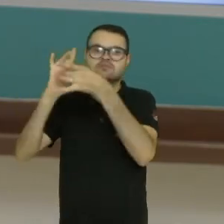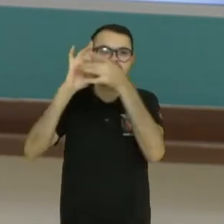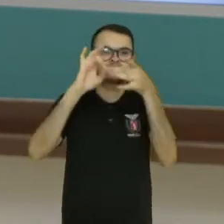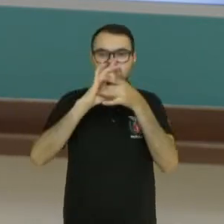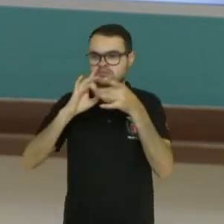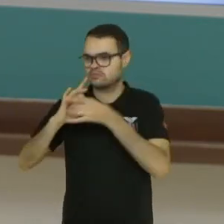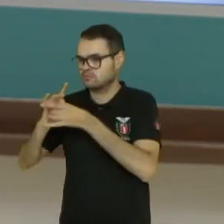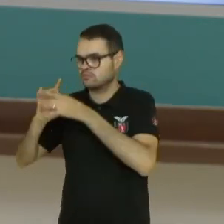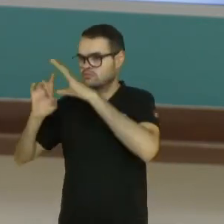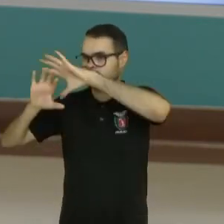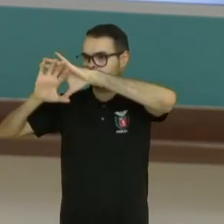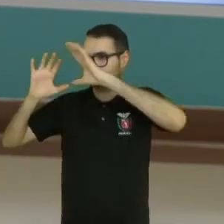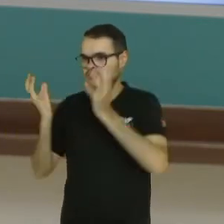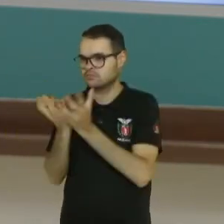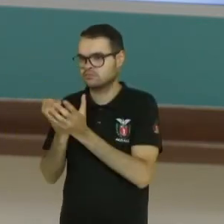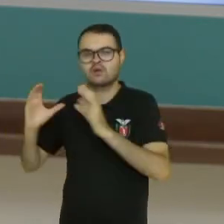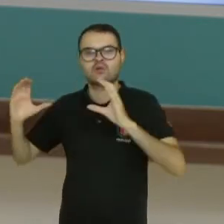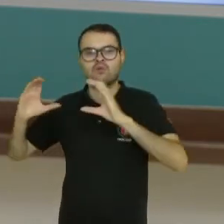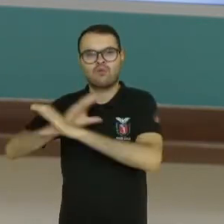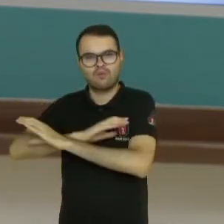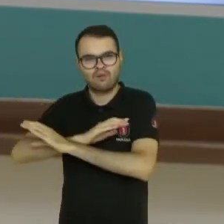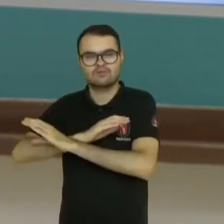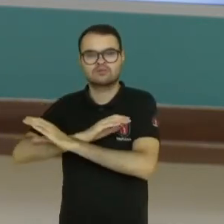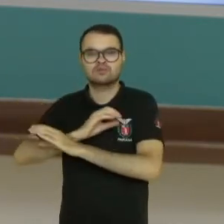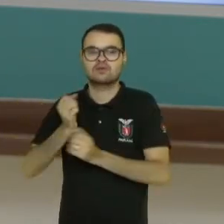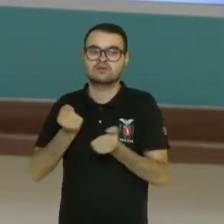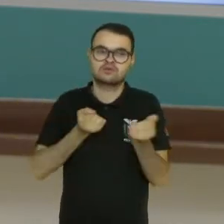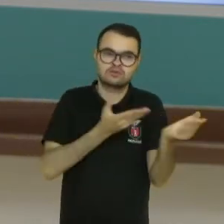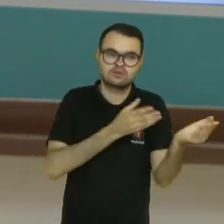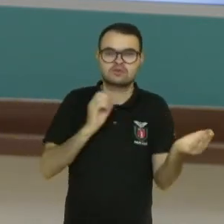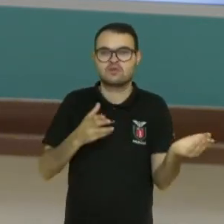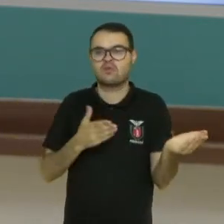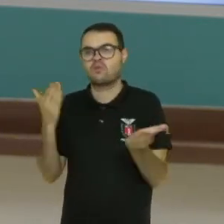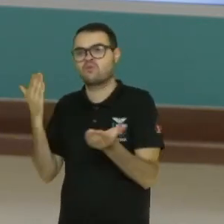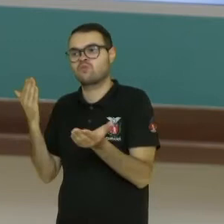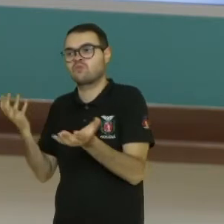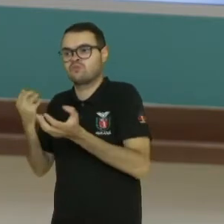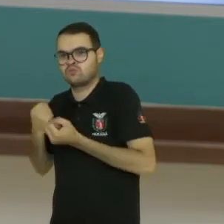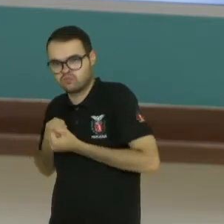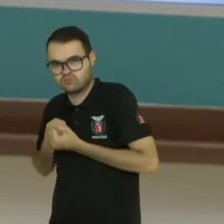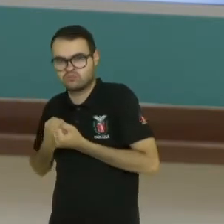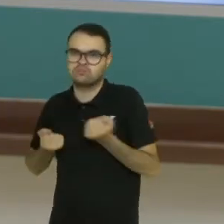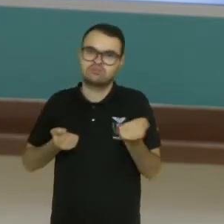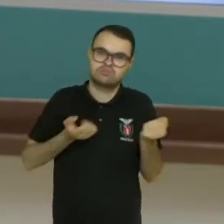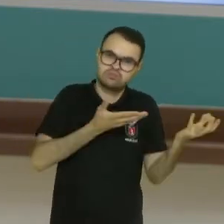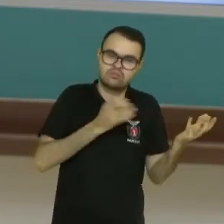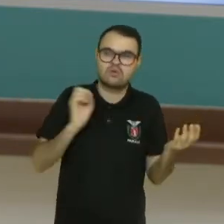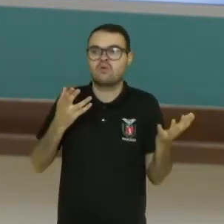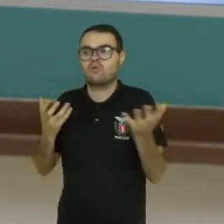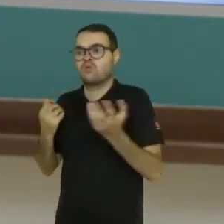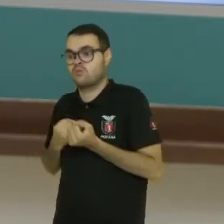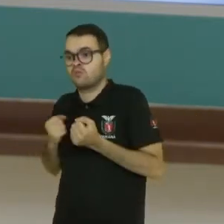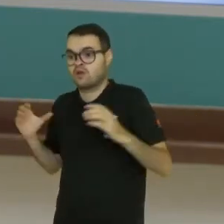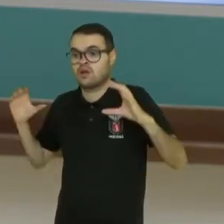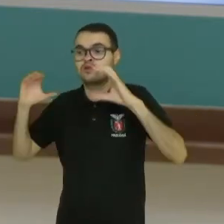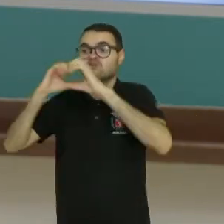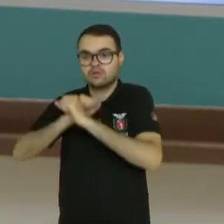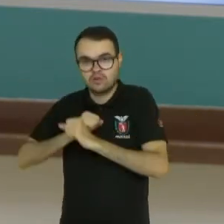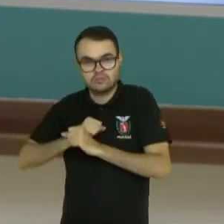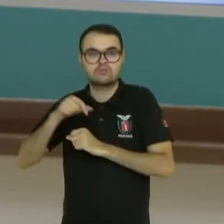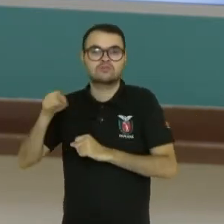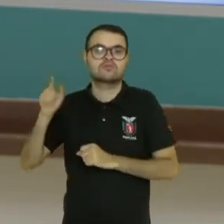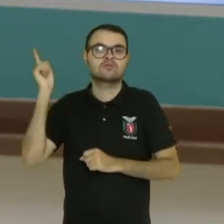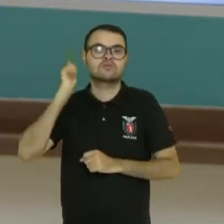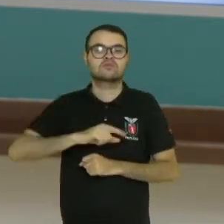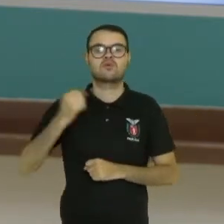tal forma que, compartilhando ou doando e perdendo elétrons, na conta total ali da substância,